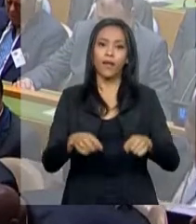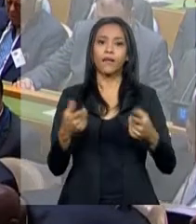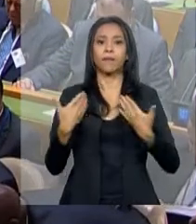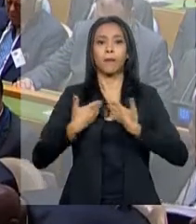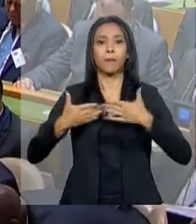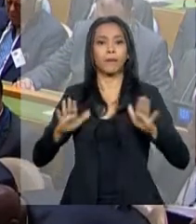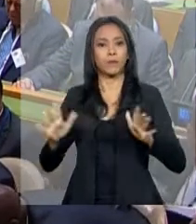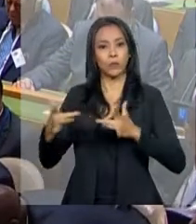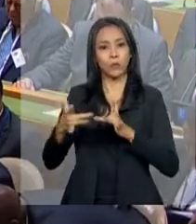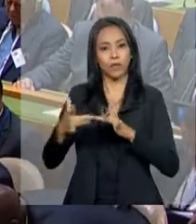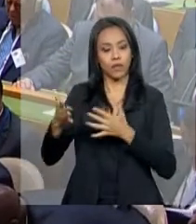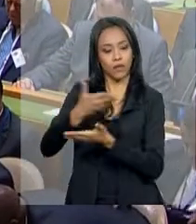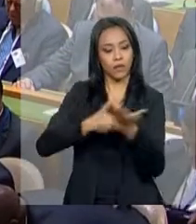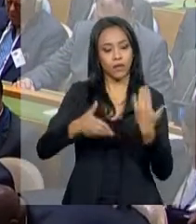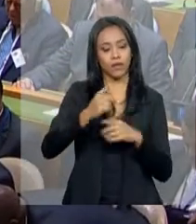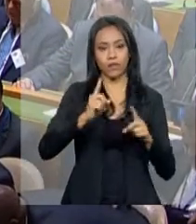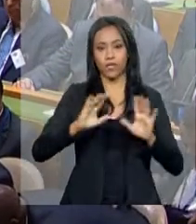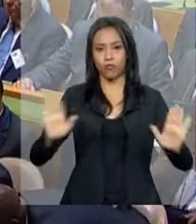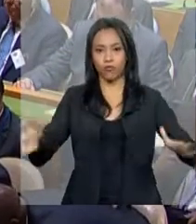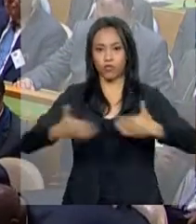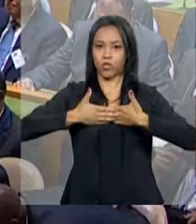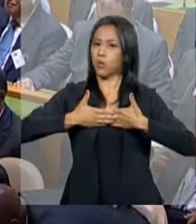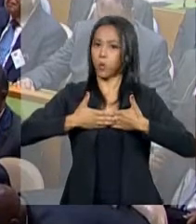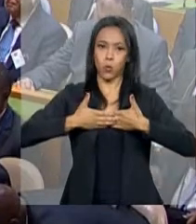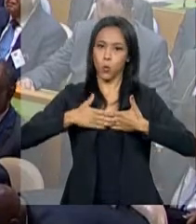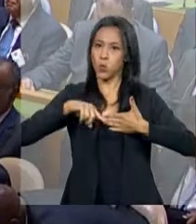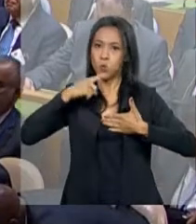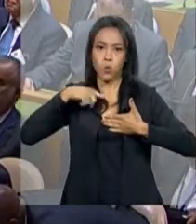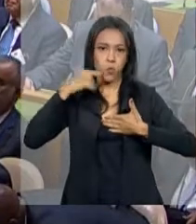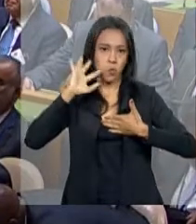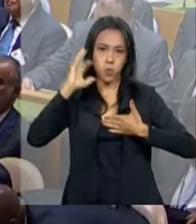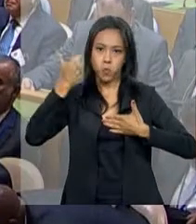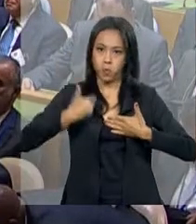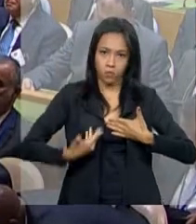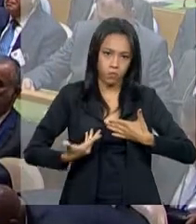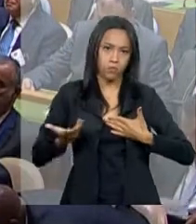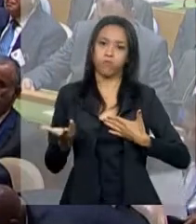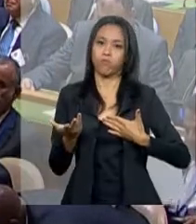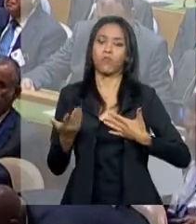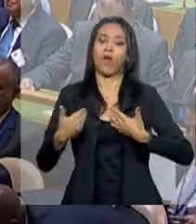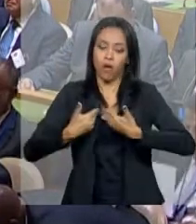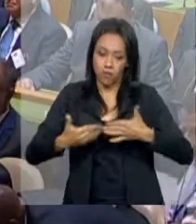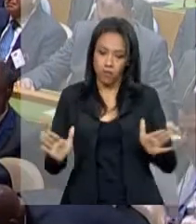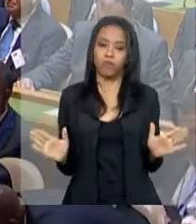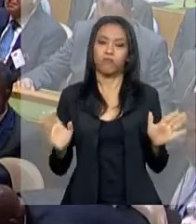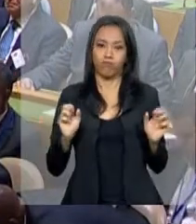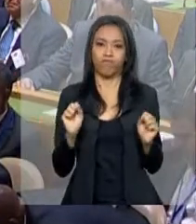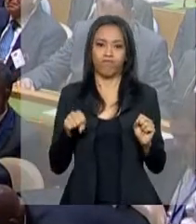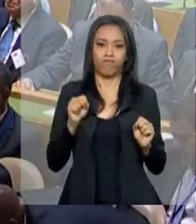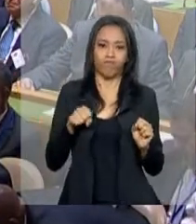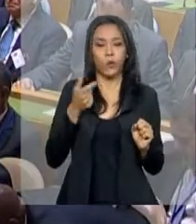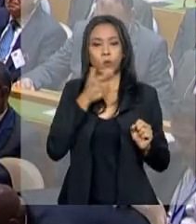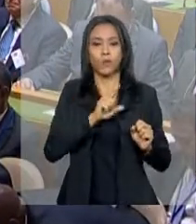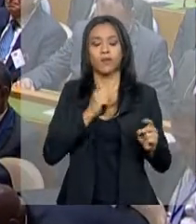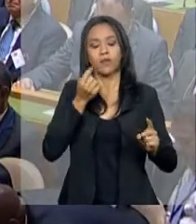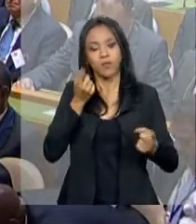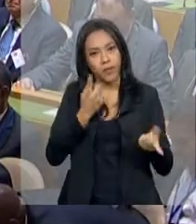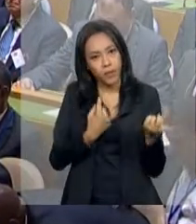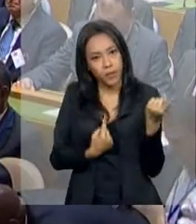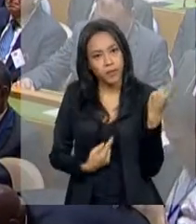outro e não na introspecção e no isolamento que construiremos uma